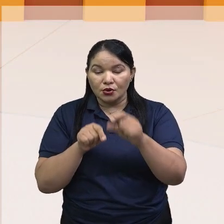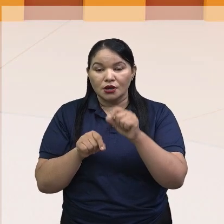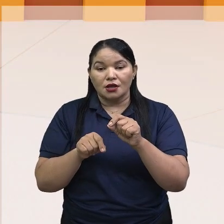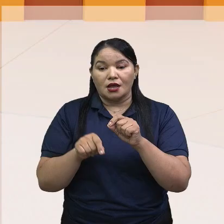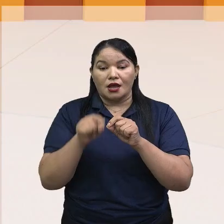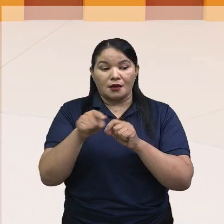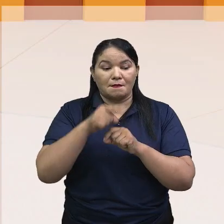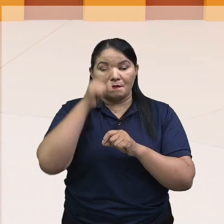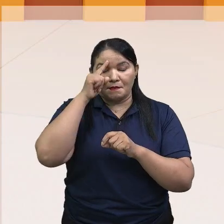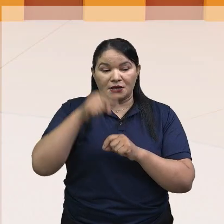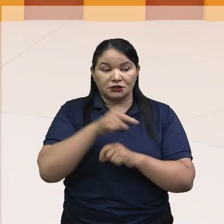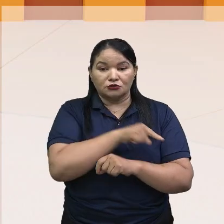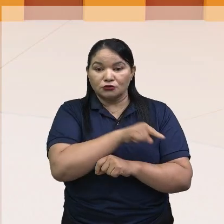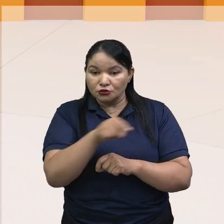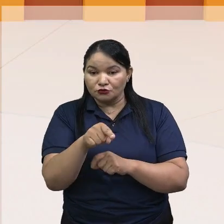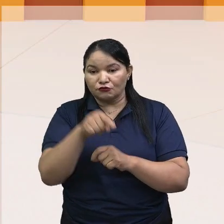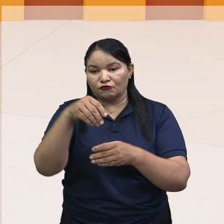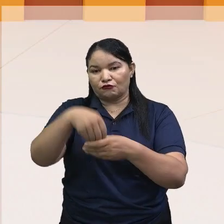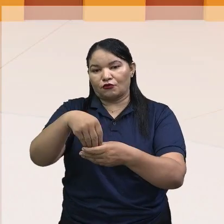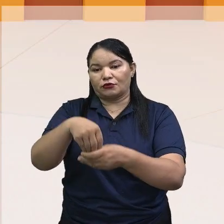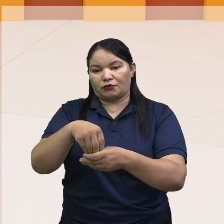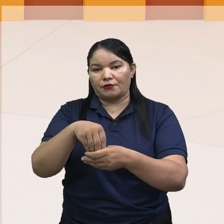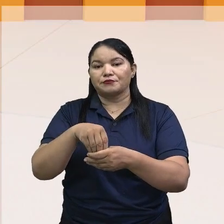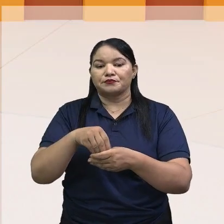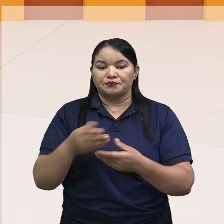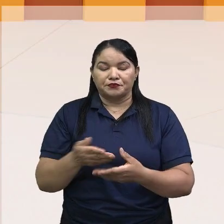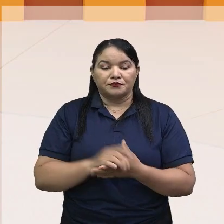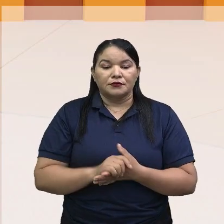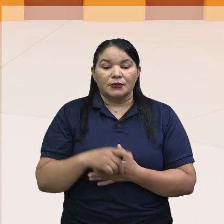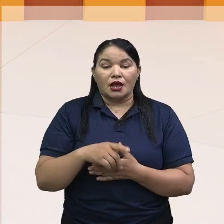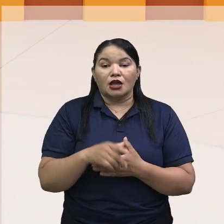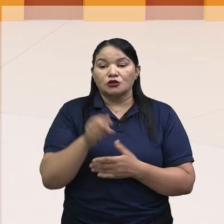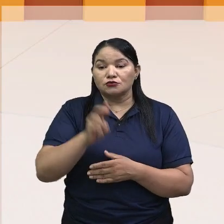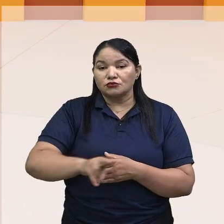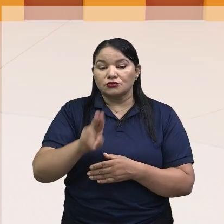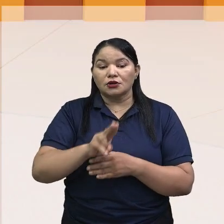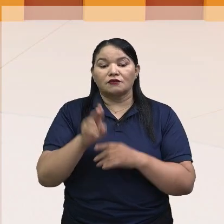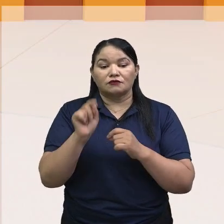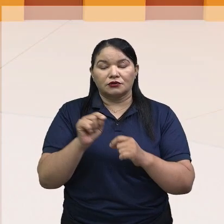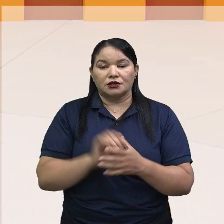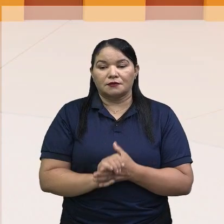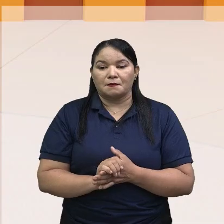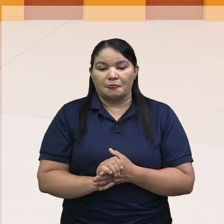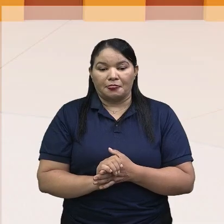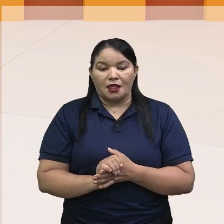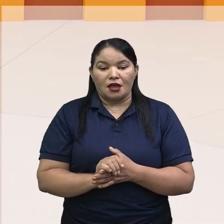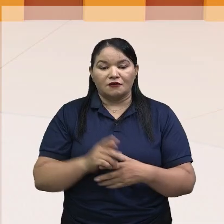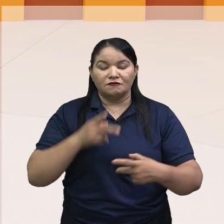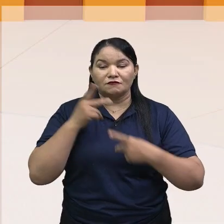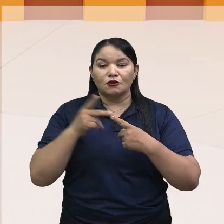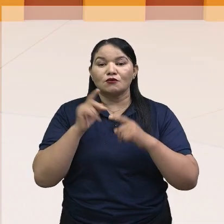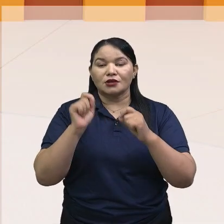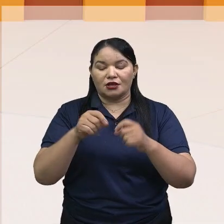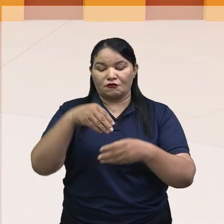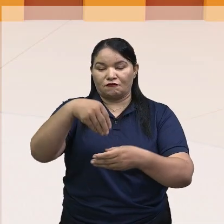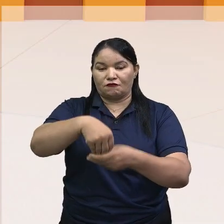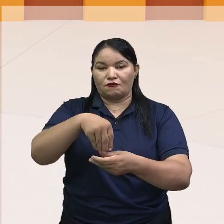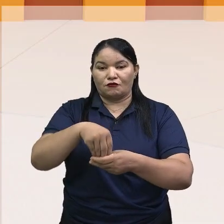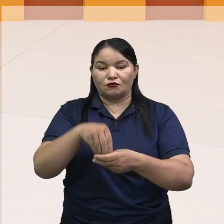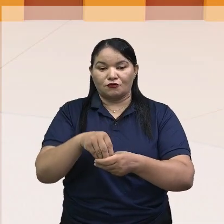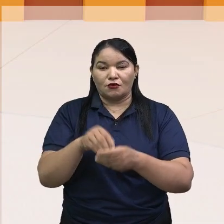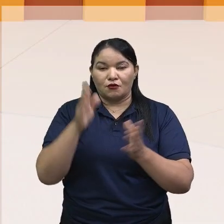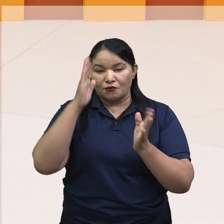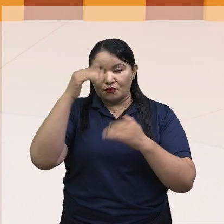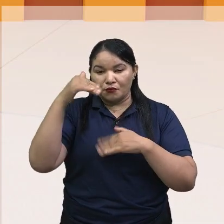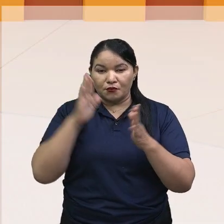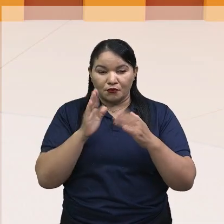local deve votar. E para isso, eles vão utilizar, né, o que foi chamado ali de voto de cabresto, que é